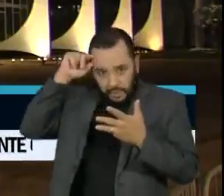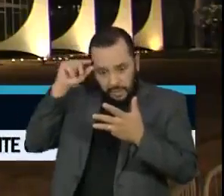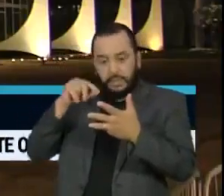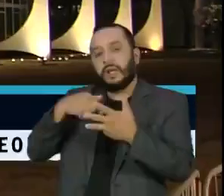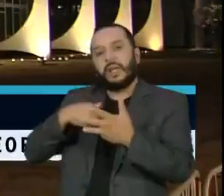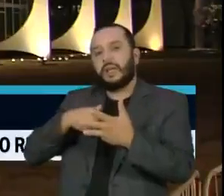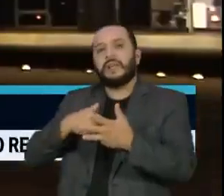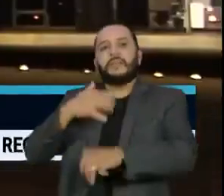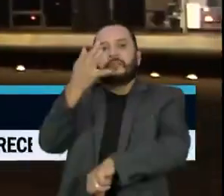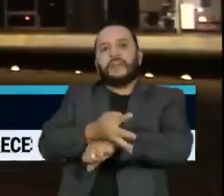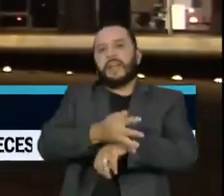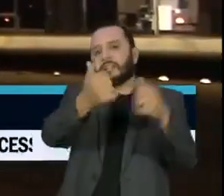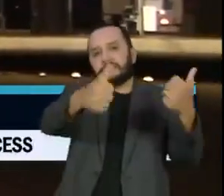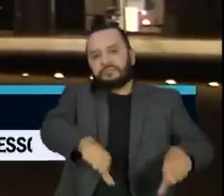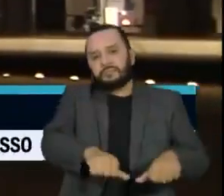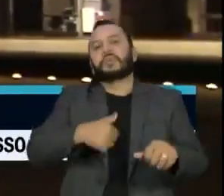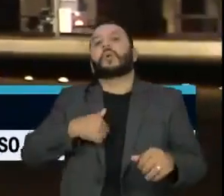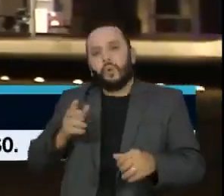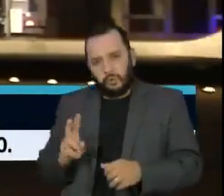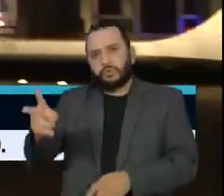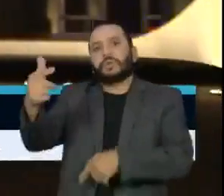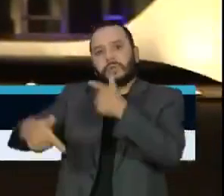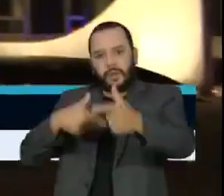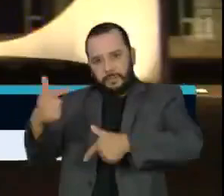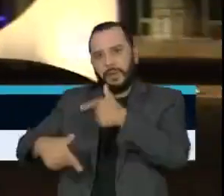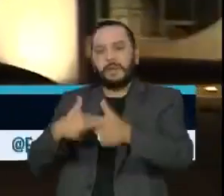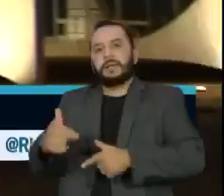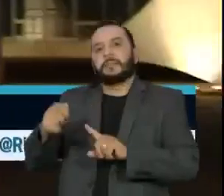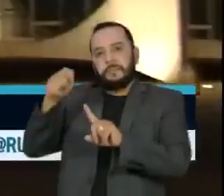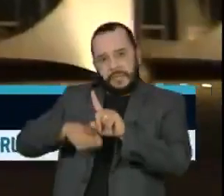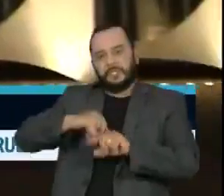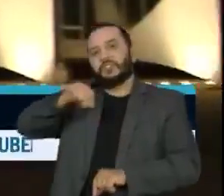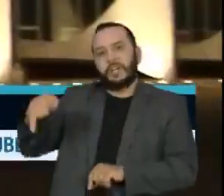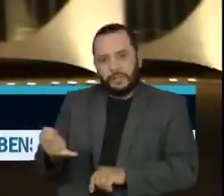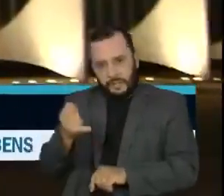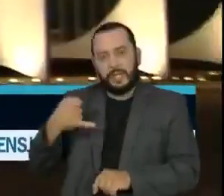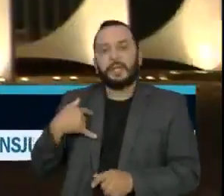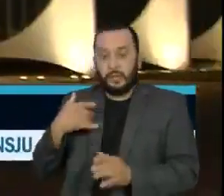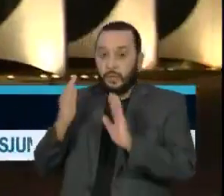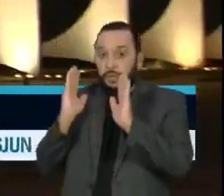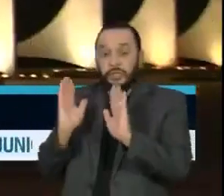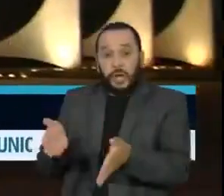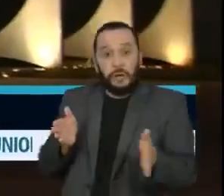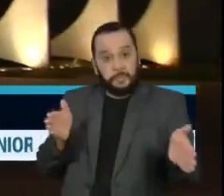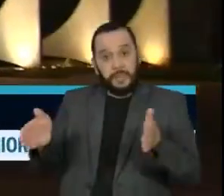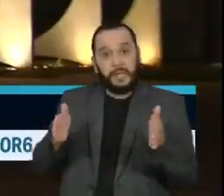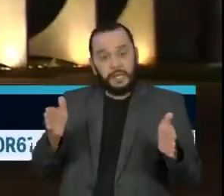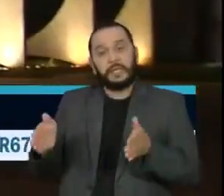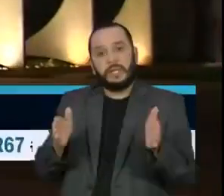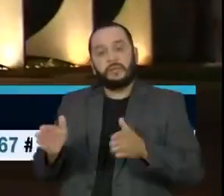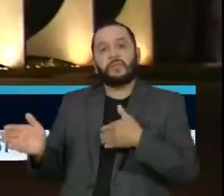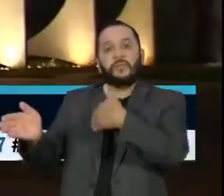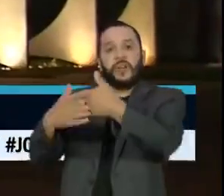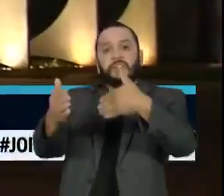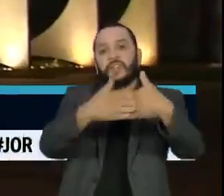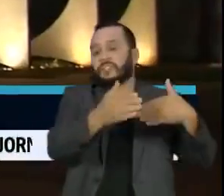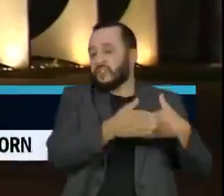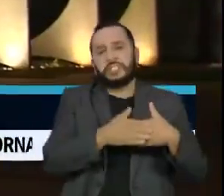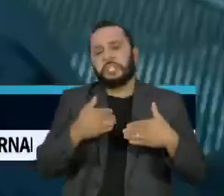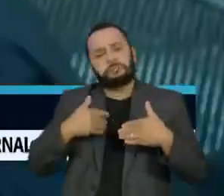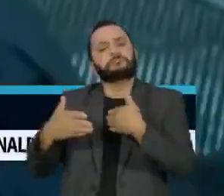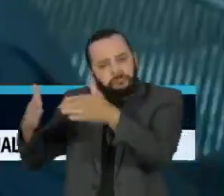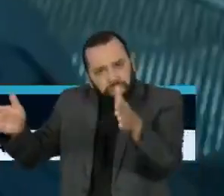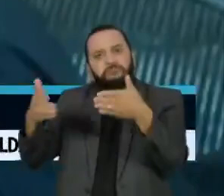seus gabinetes em Brasília. Eles prometem fazer isso durante todo o mês de janeiro, que é exatamente o período de recesso oficial do Supremo